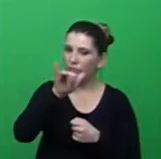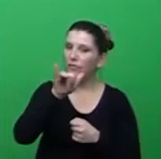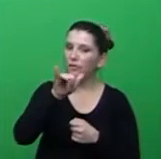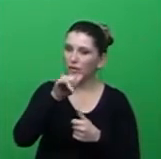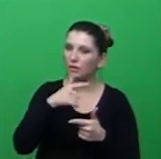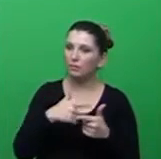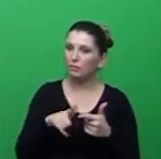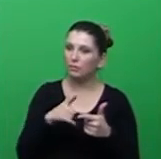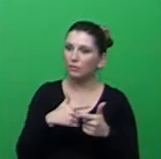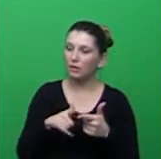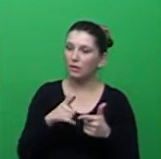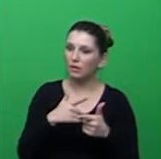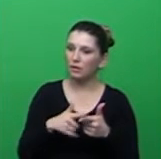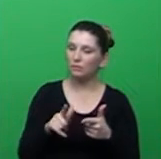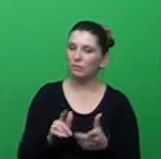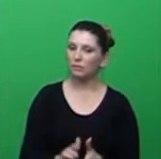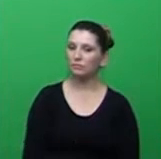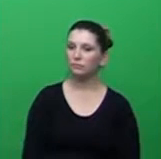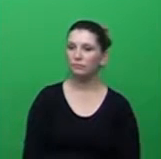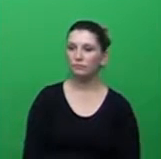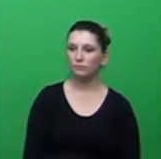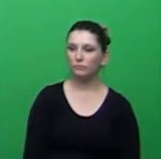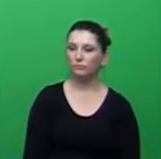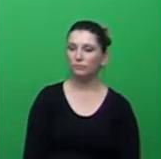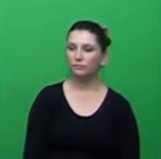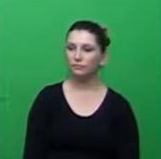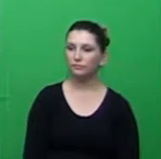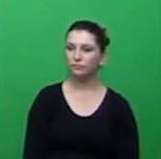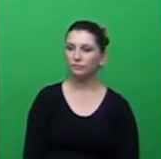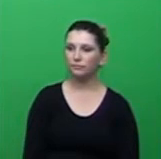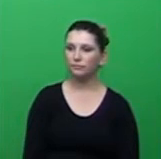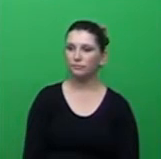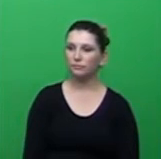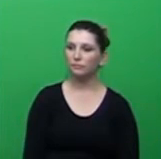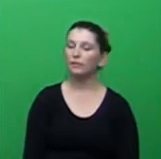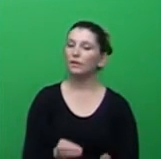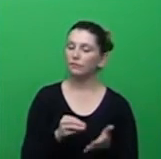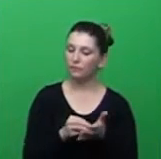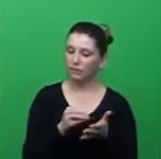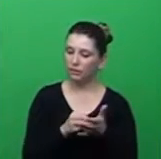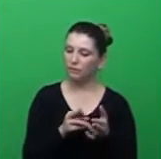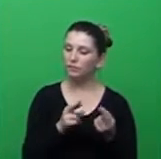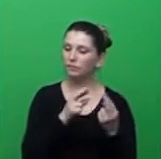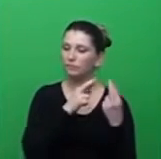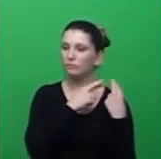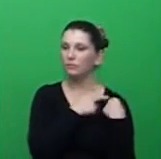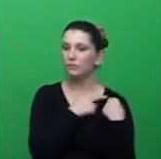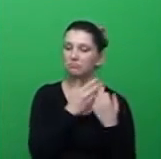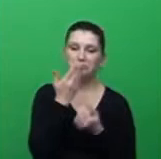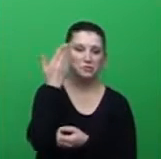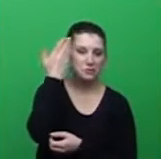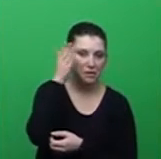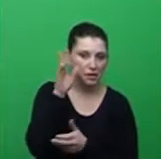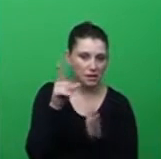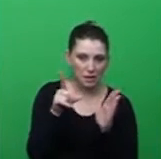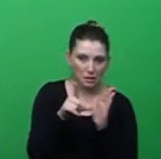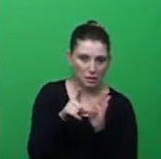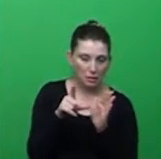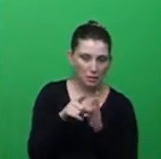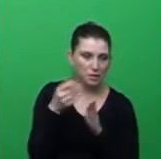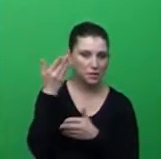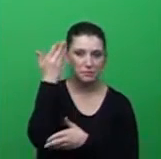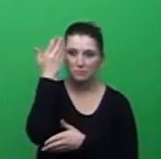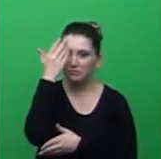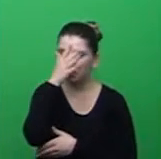e se cortar. Então, fica também a irresponsabilidade de quem colocou. Não sei se foi um comerciante, se foi uma pessoa que foi